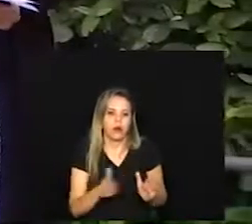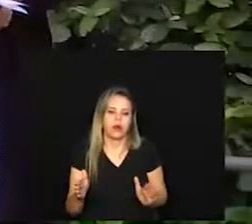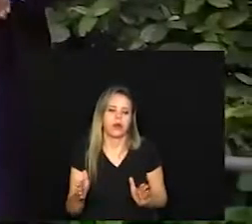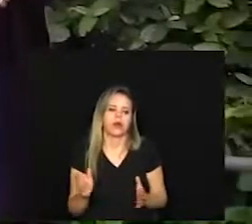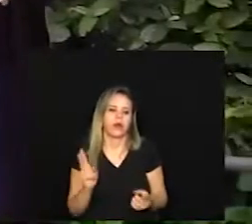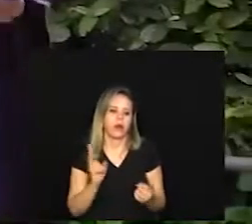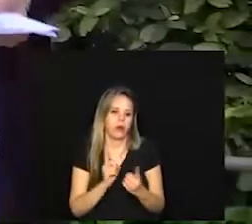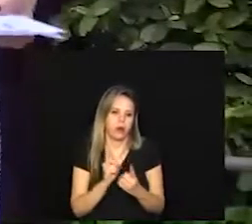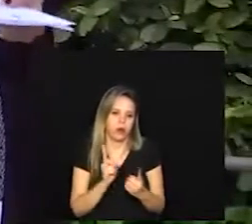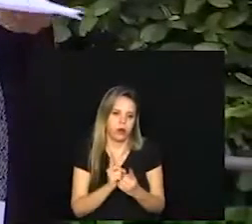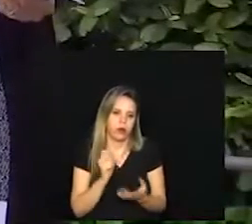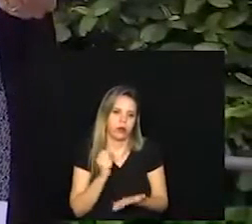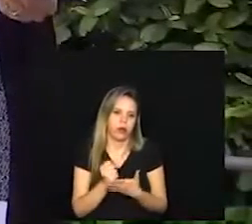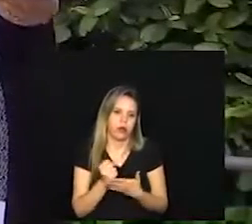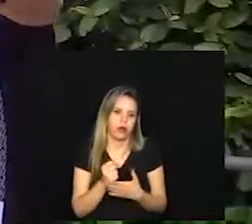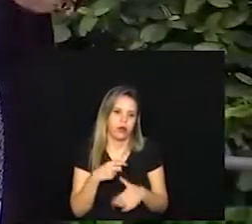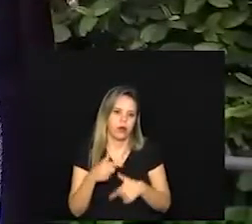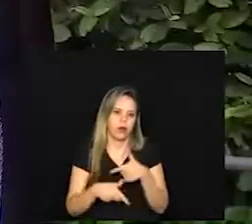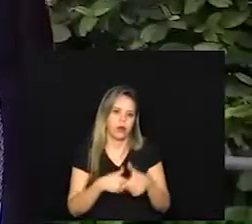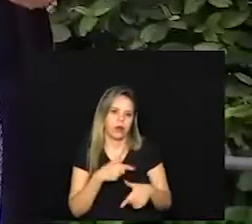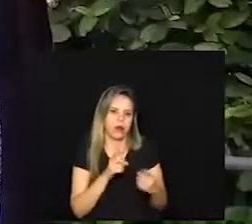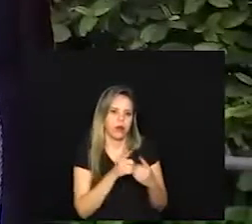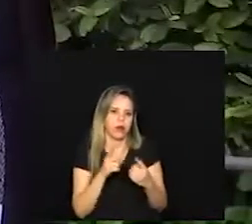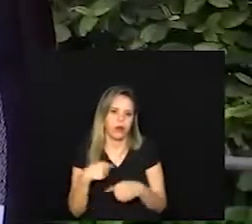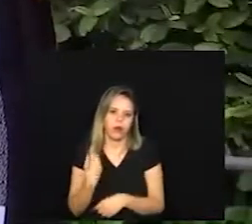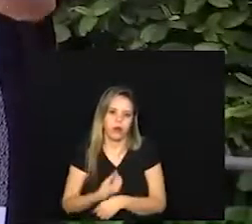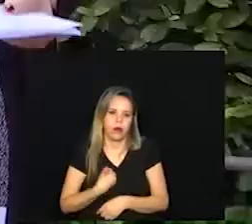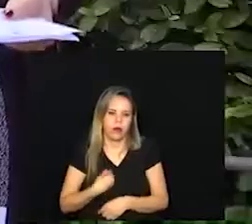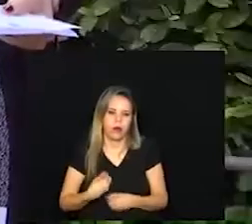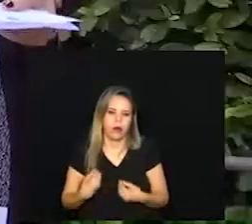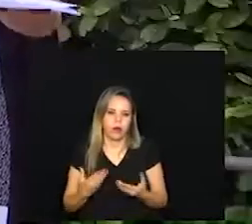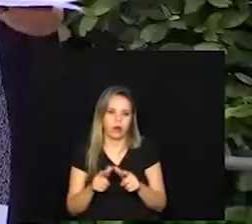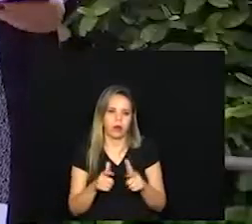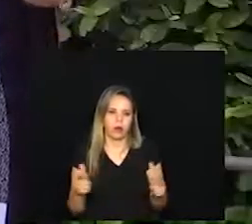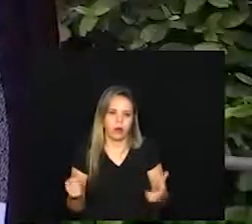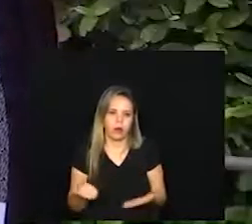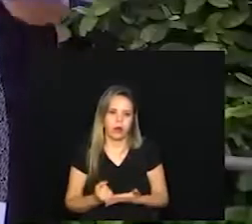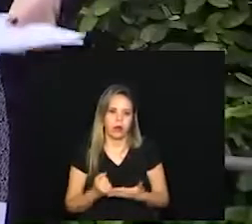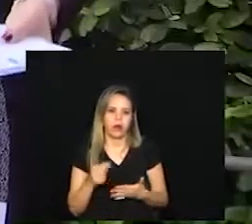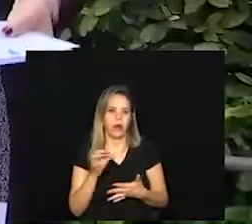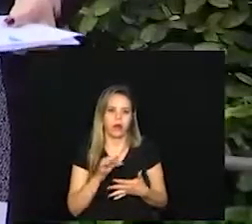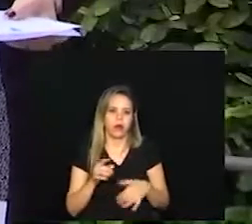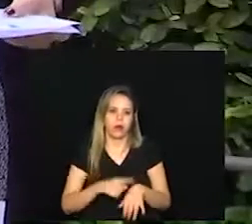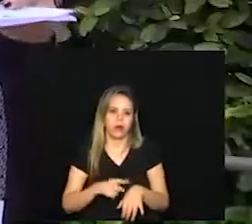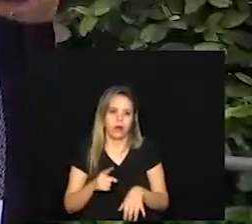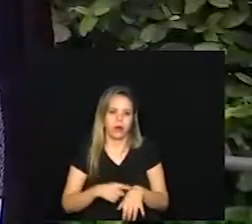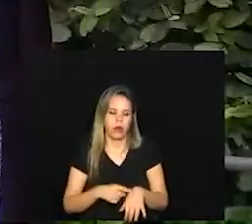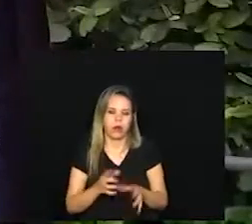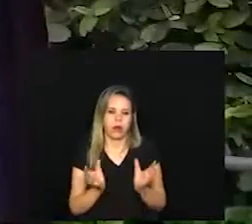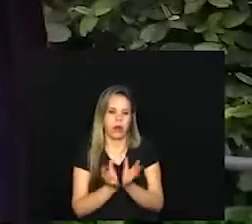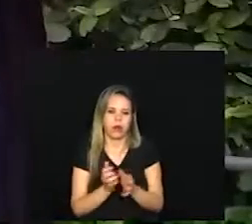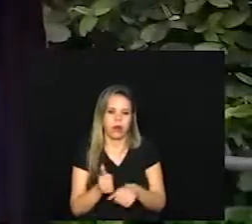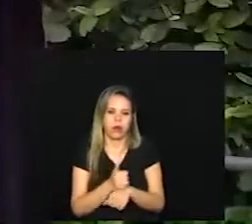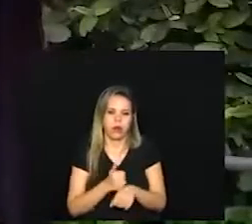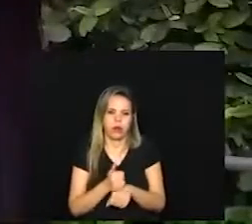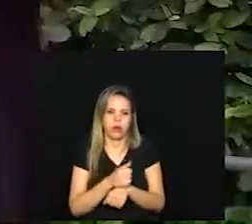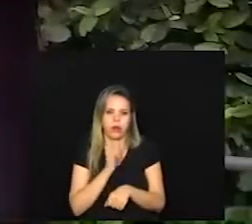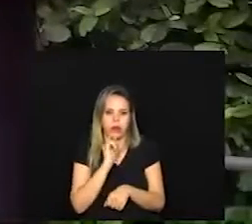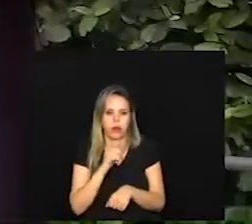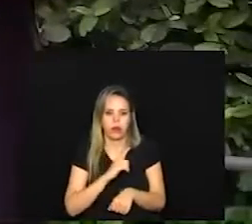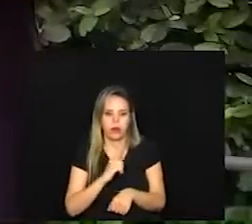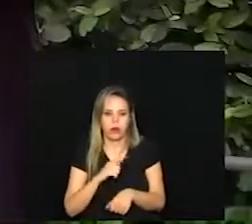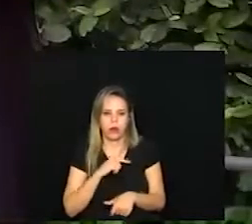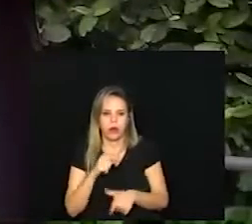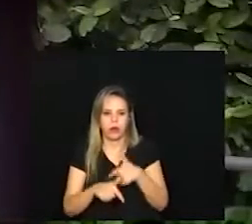já funciona regularmente todos esses serviços que nós estamos ampliando algumas questões de horário e equipes. E dizer que nós também